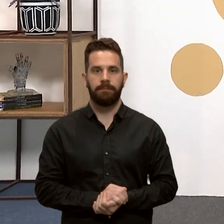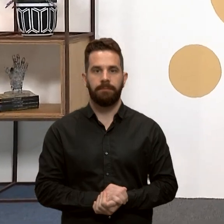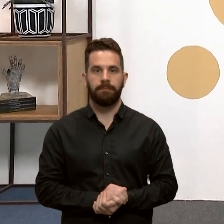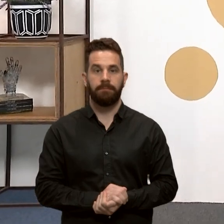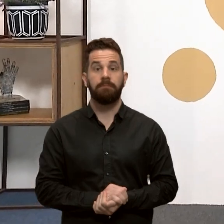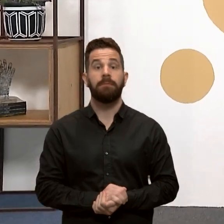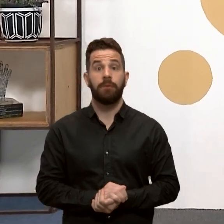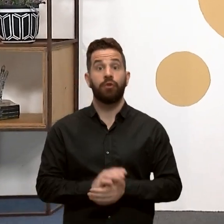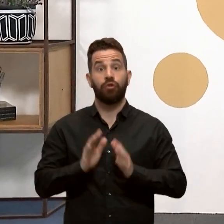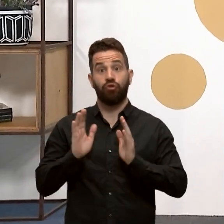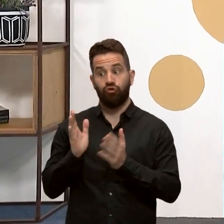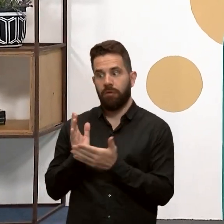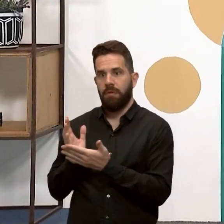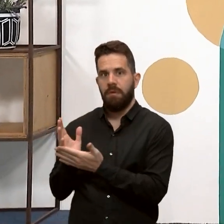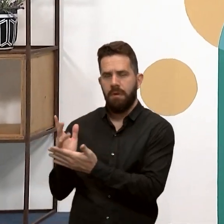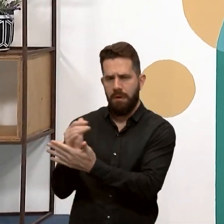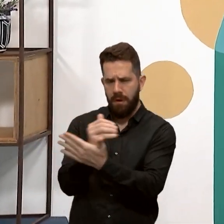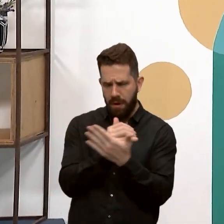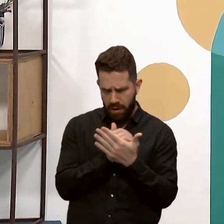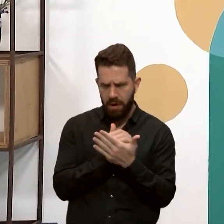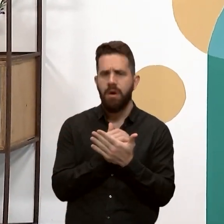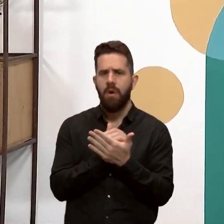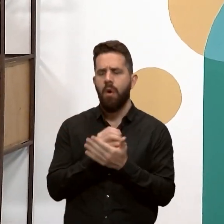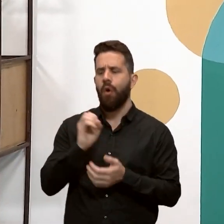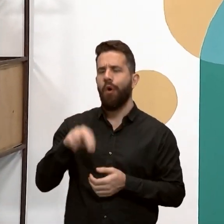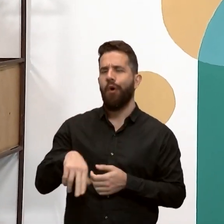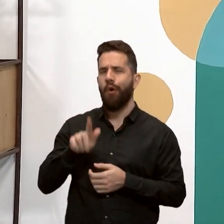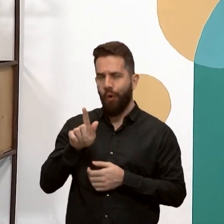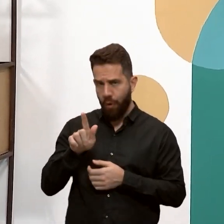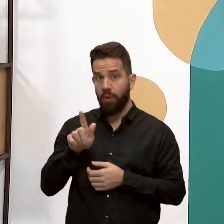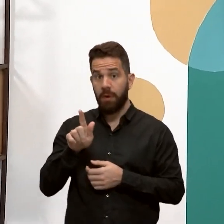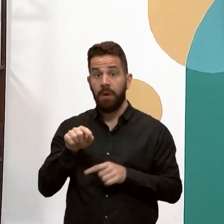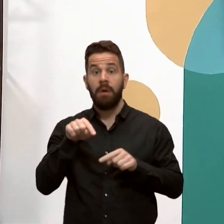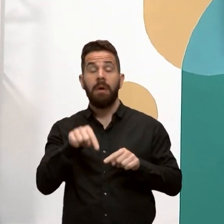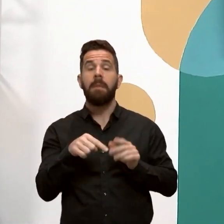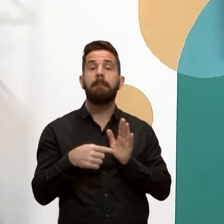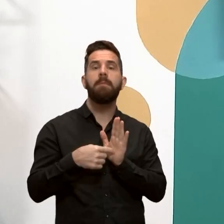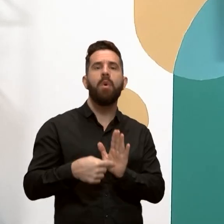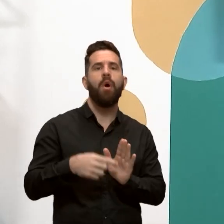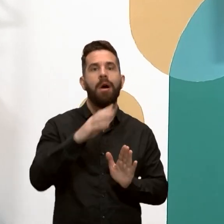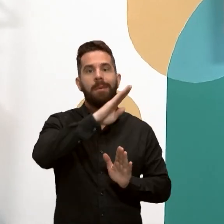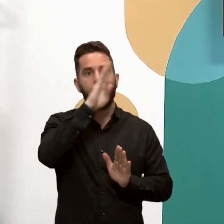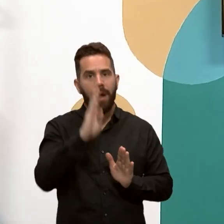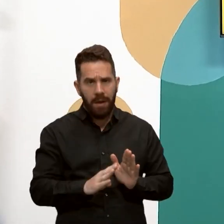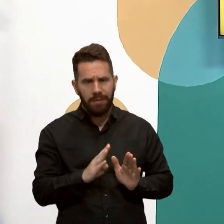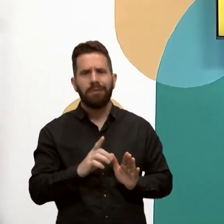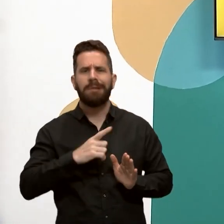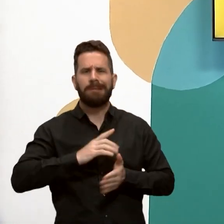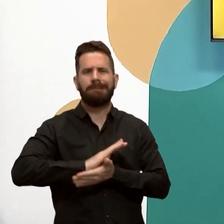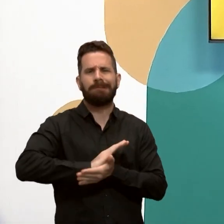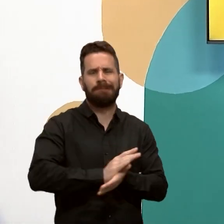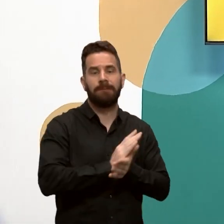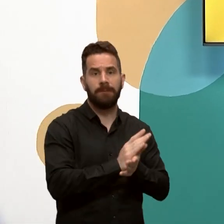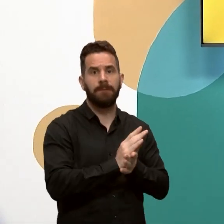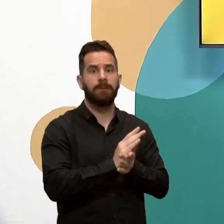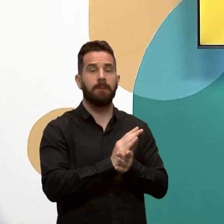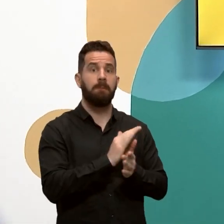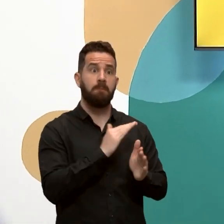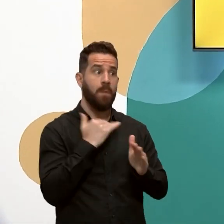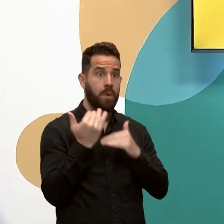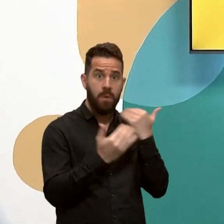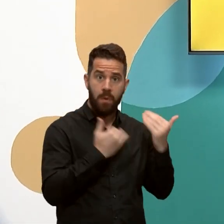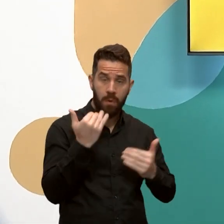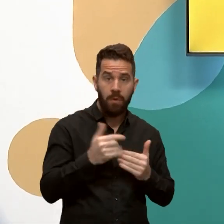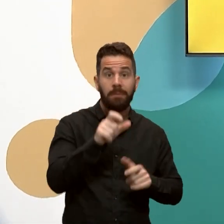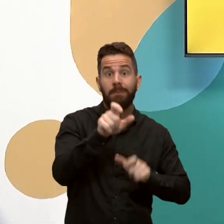um balanço da ONG Global Witness aponta que o Brasil é o líder em assassinato de defensores do